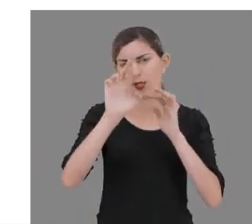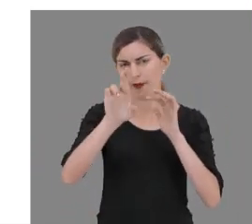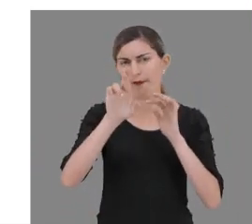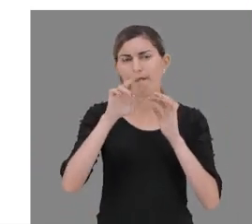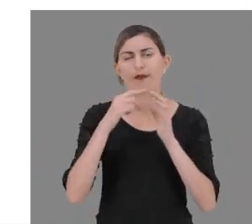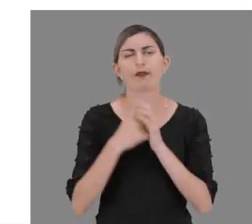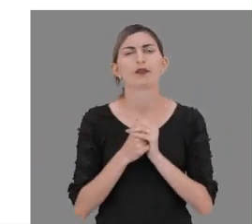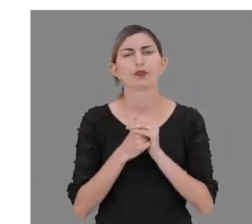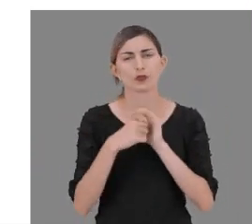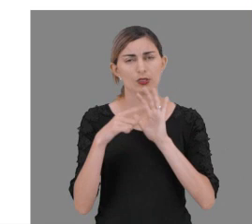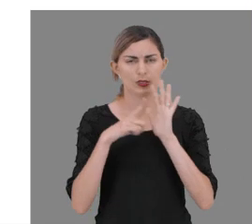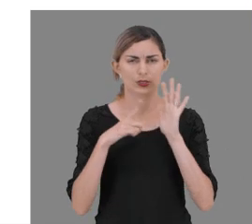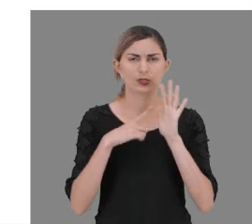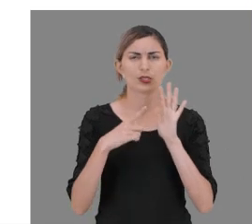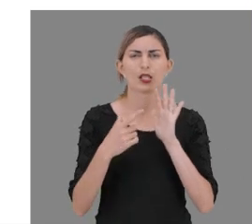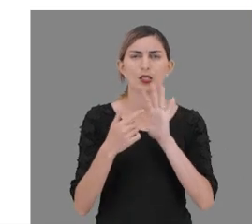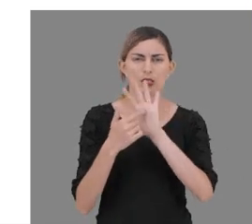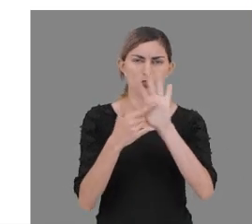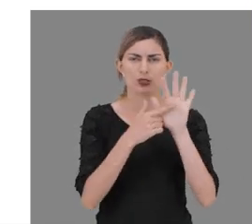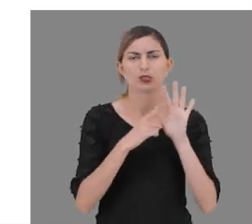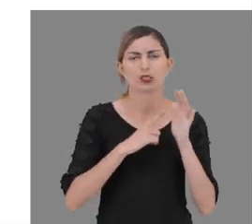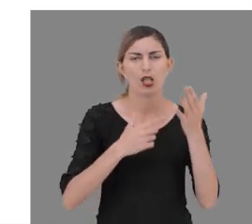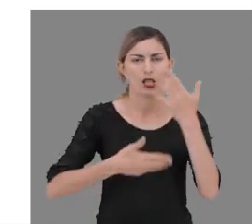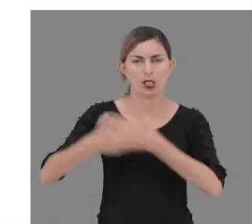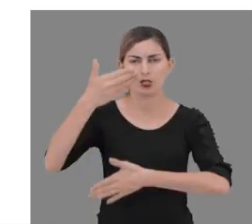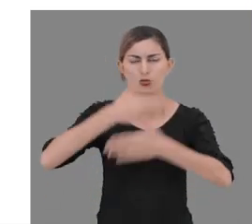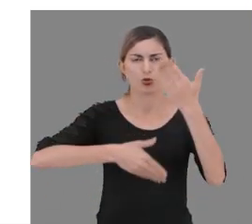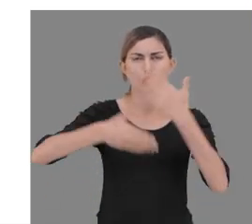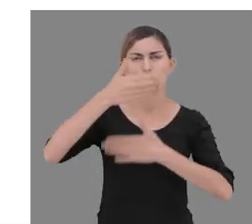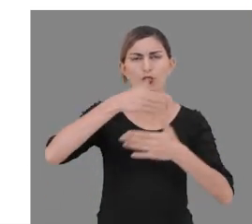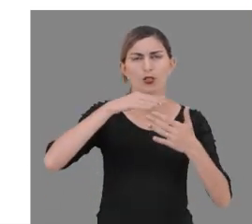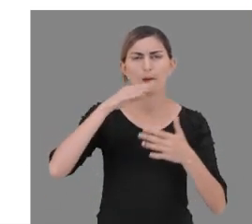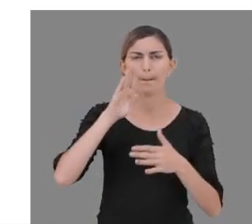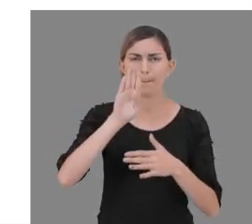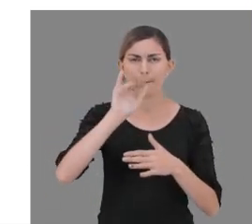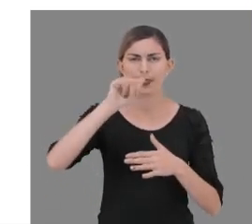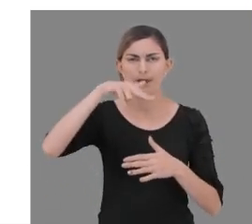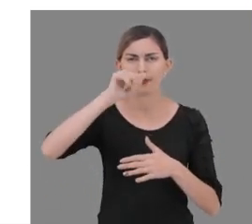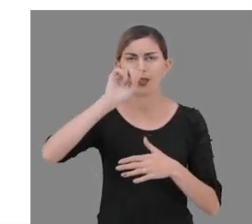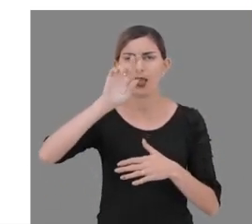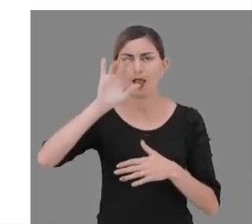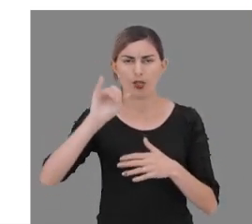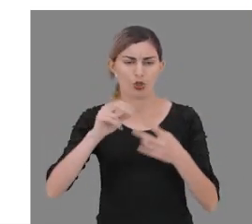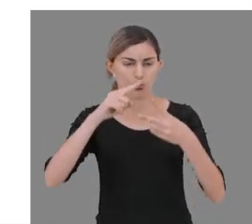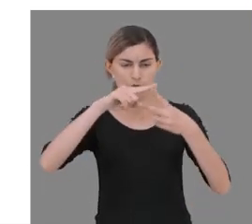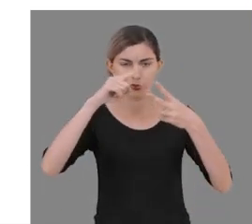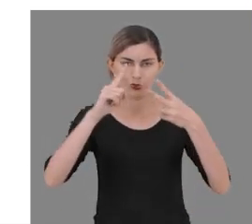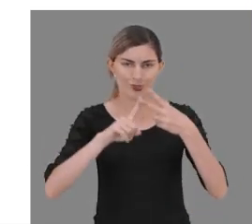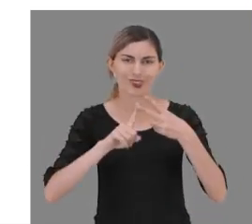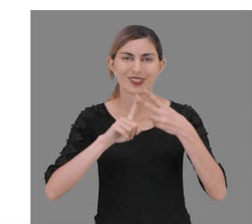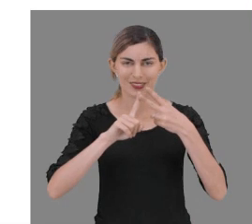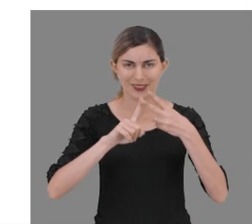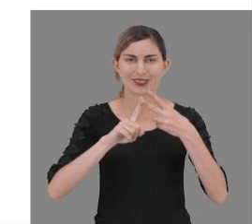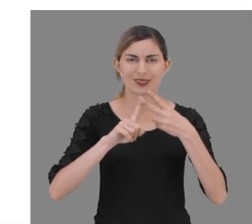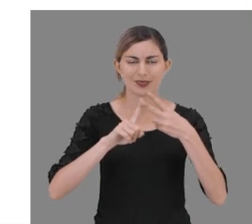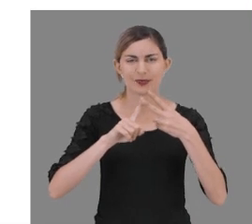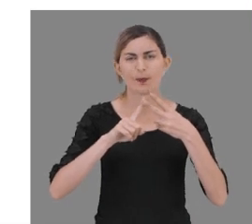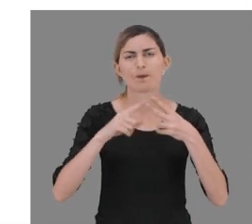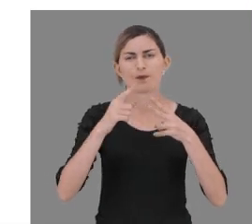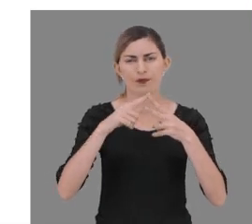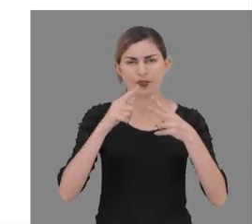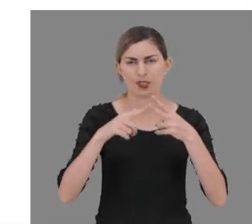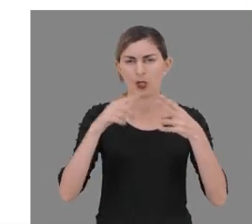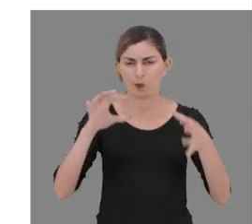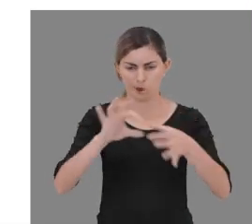modelo ER, nós temos o que é chamado de relacionamento binário, ou seja, são duas